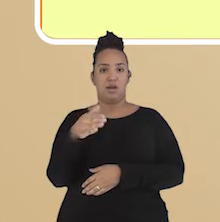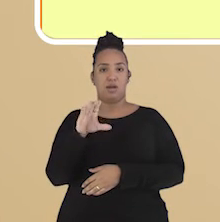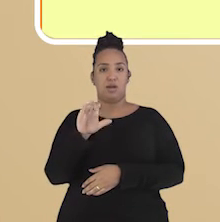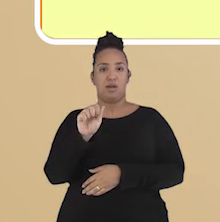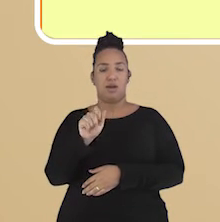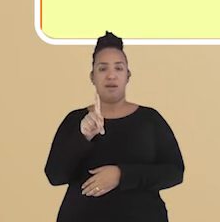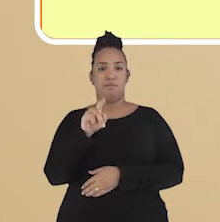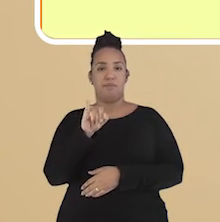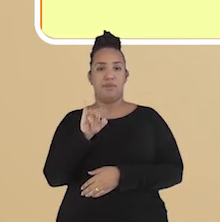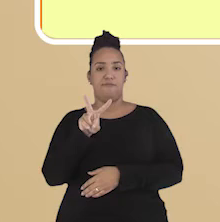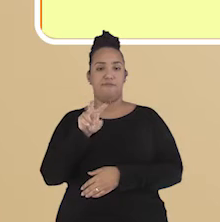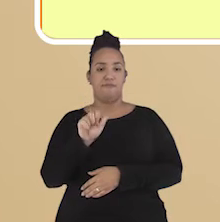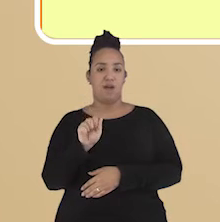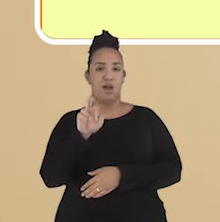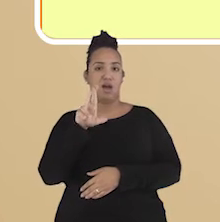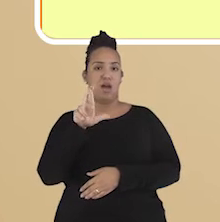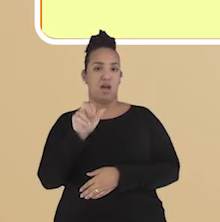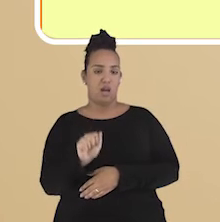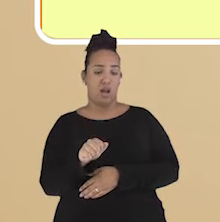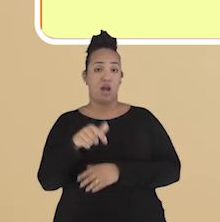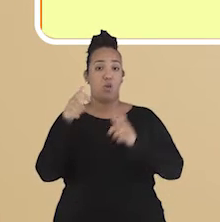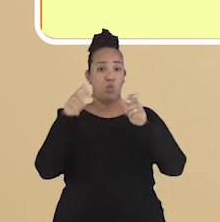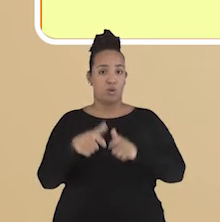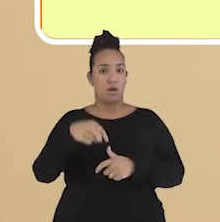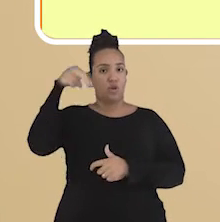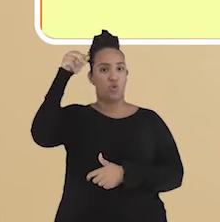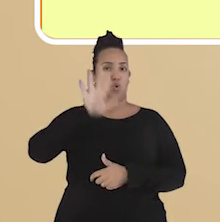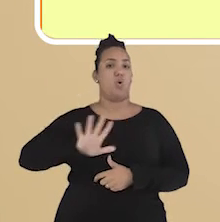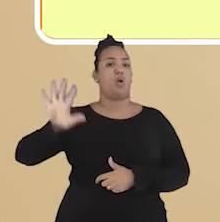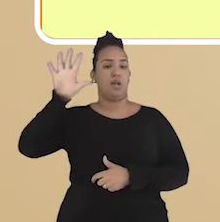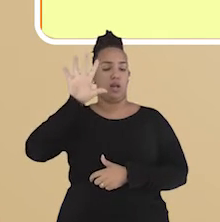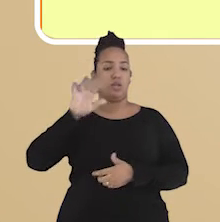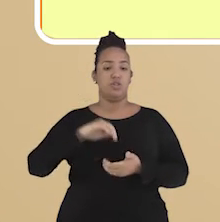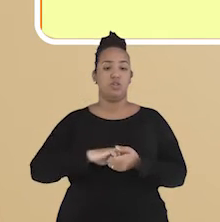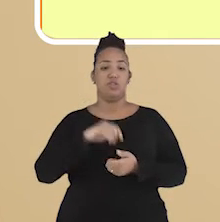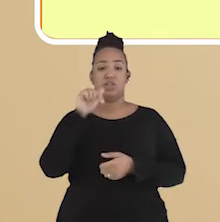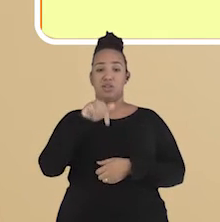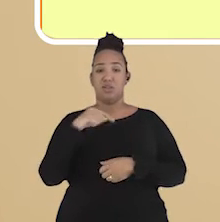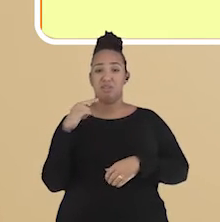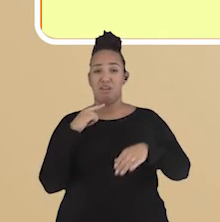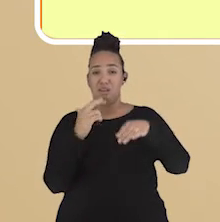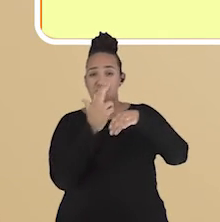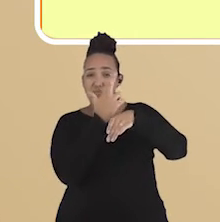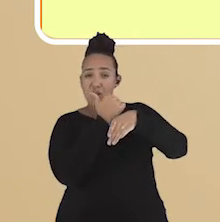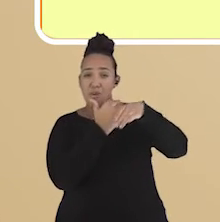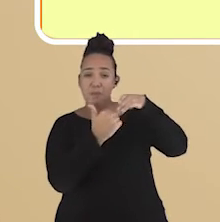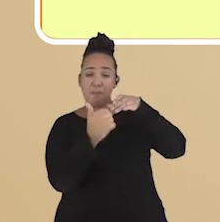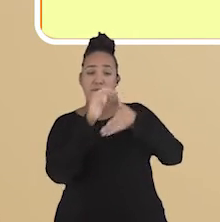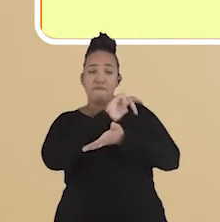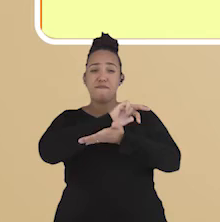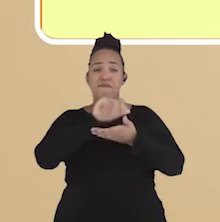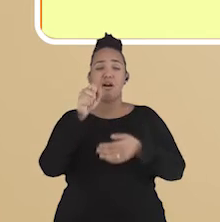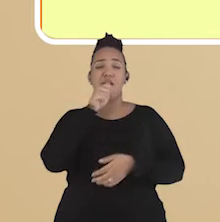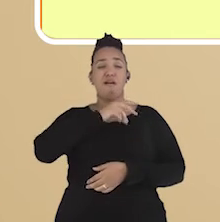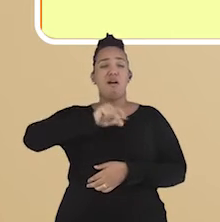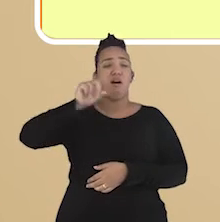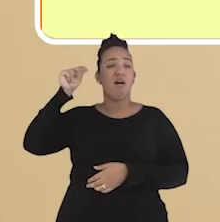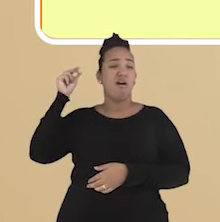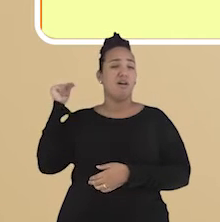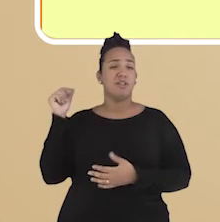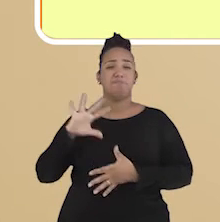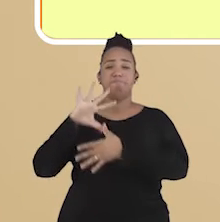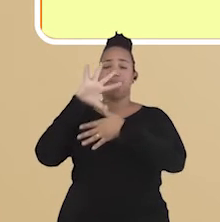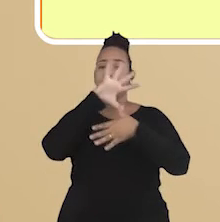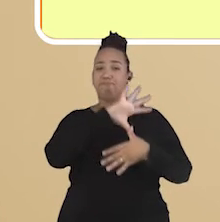aqui do Brasil. O parque tem o maior acervo de pinturas rupestres do mundo e é um dos mais antigos das Américas, com pinturas de